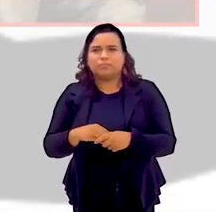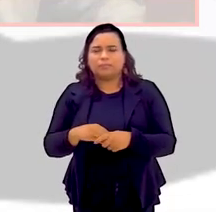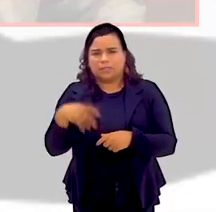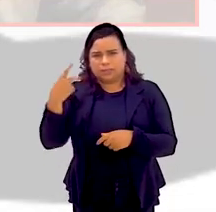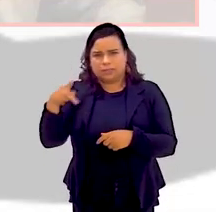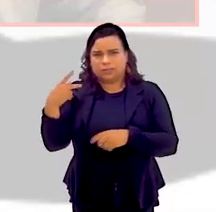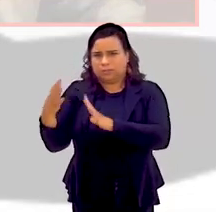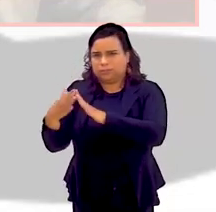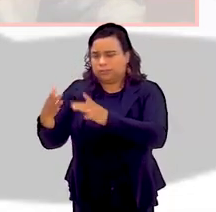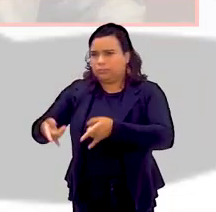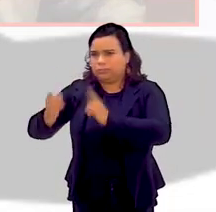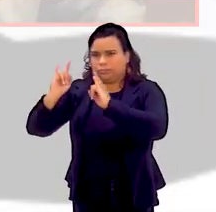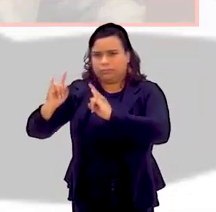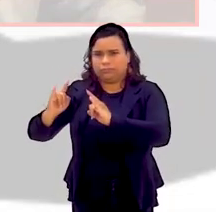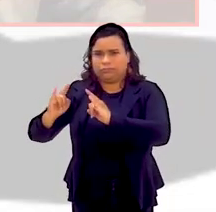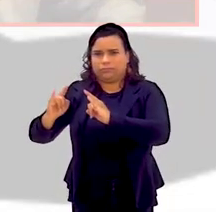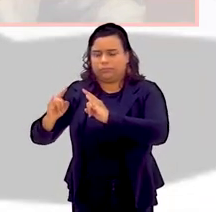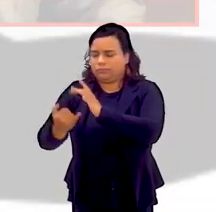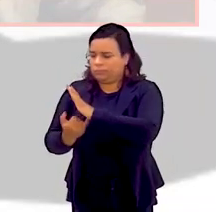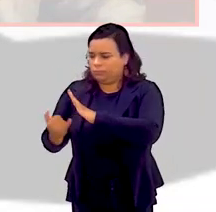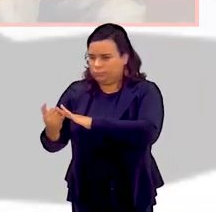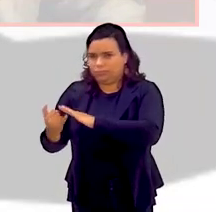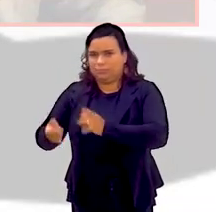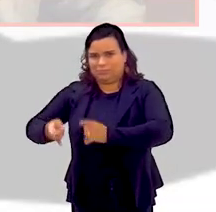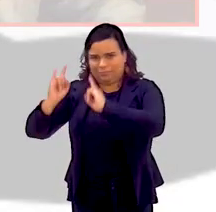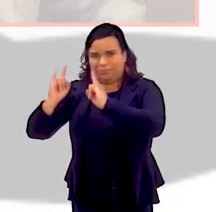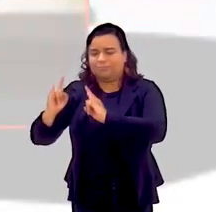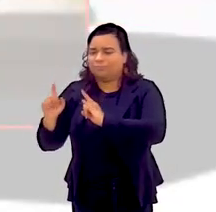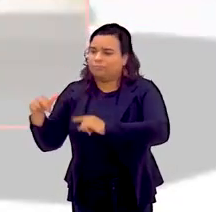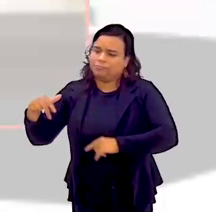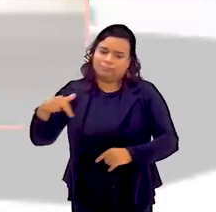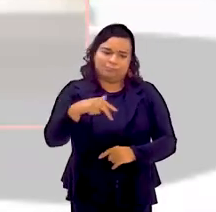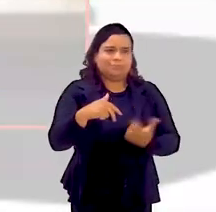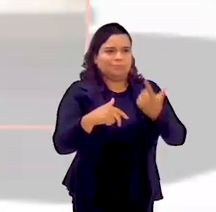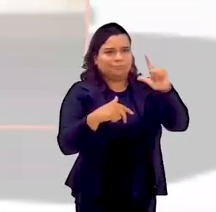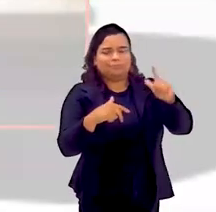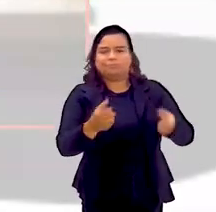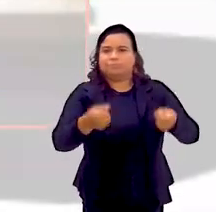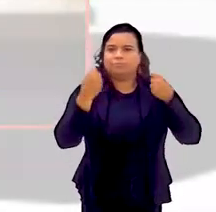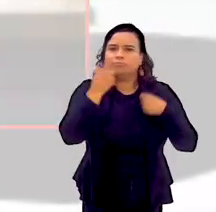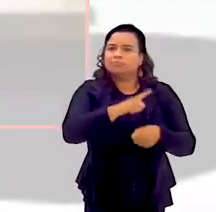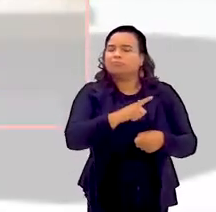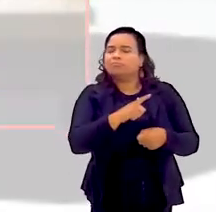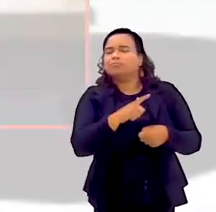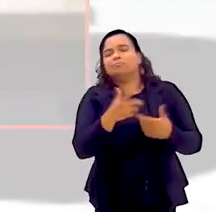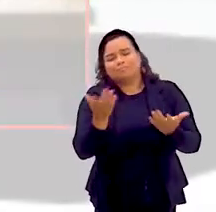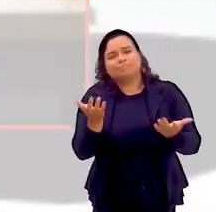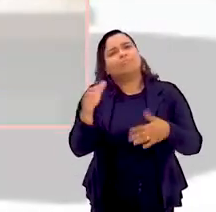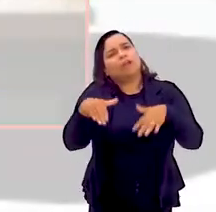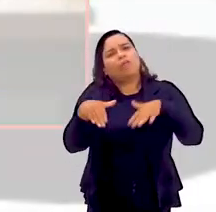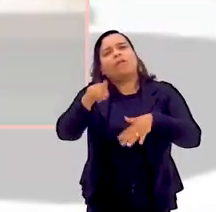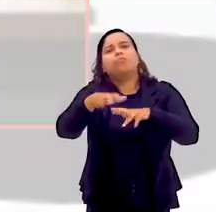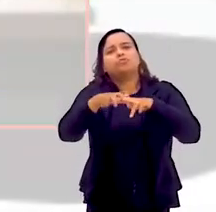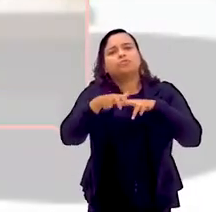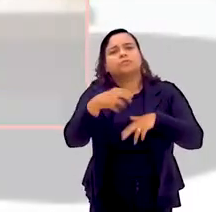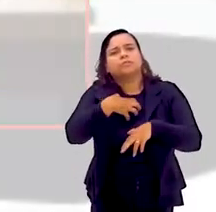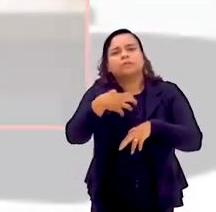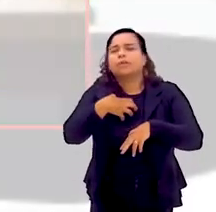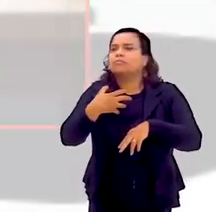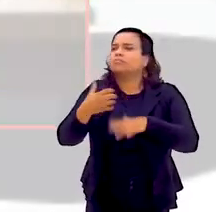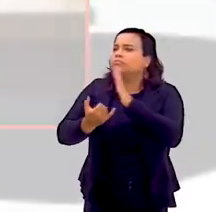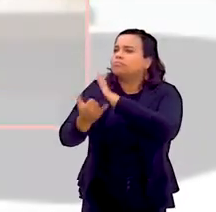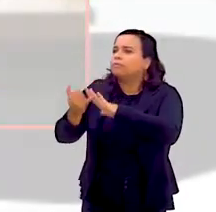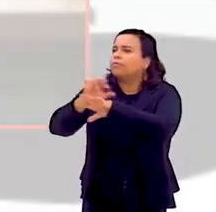saindo da sua instituição e indo para outra. Quer dizer, talvez isso seja um motivo de sensibilização e que outras instituições